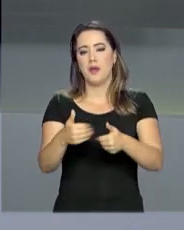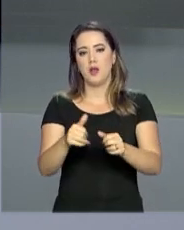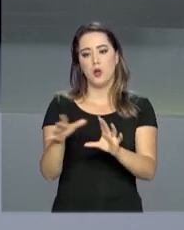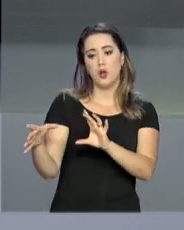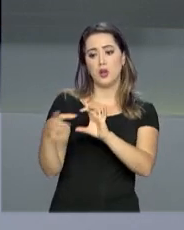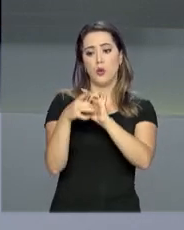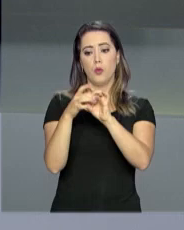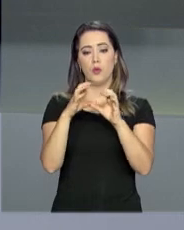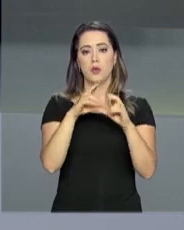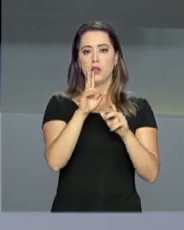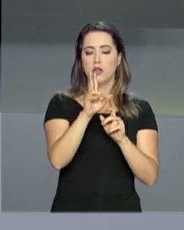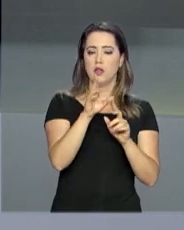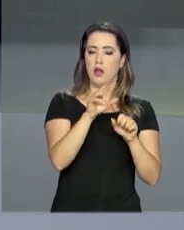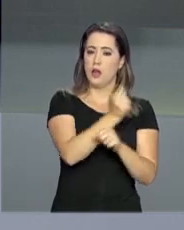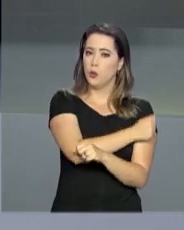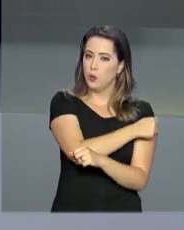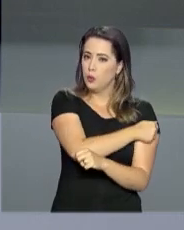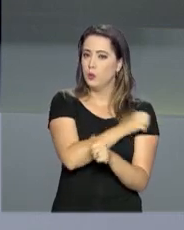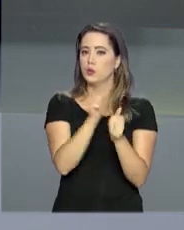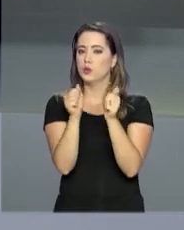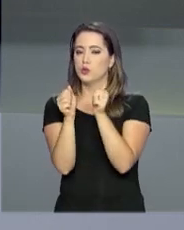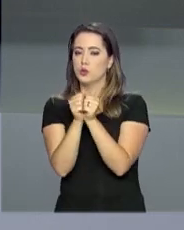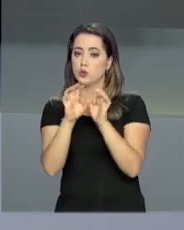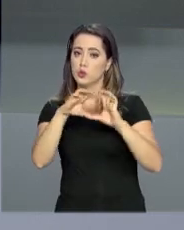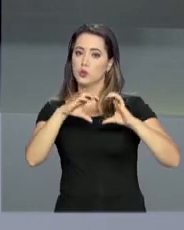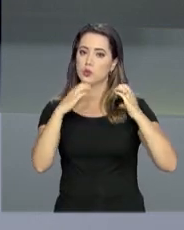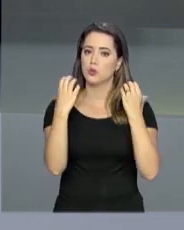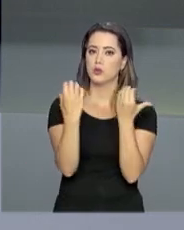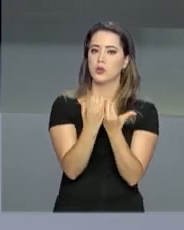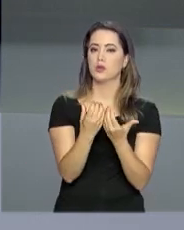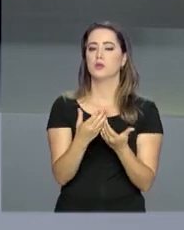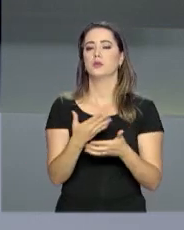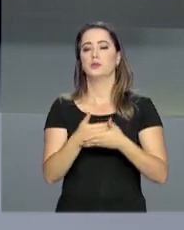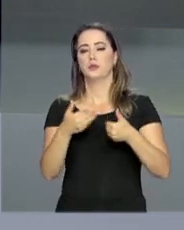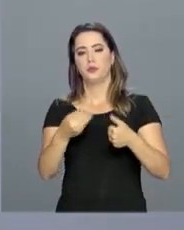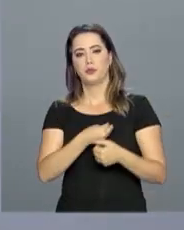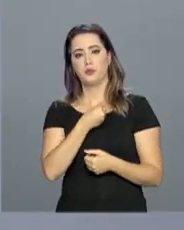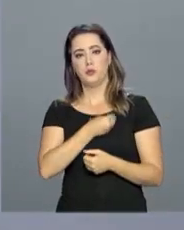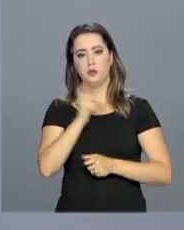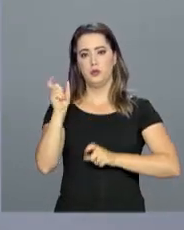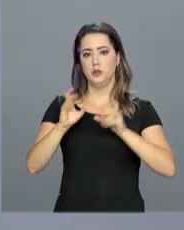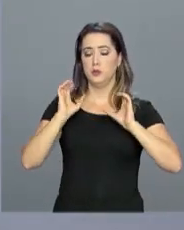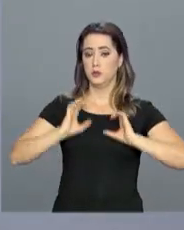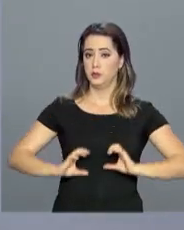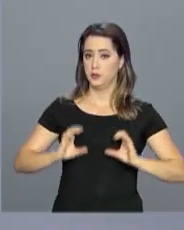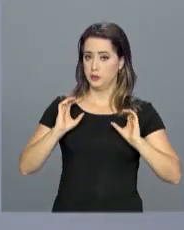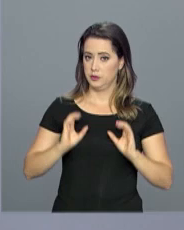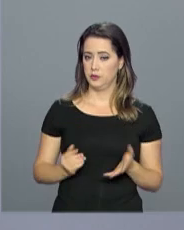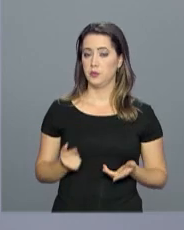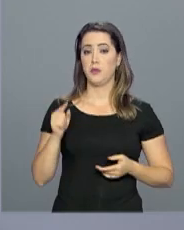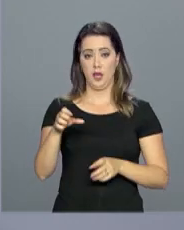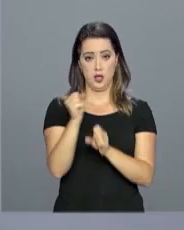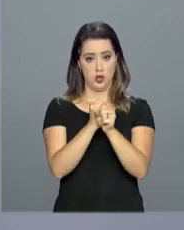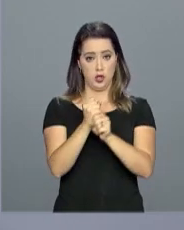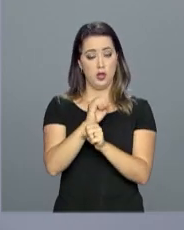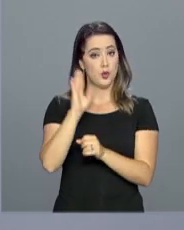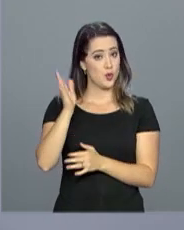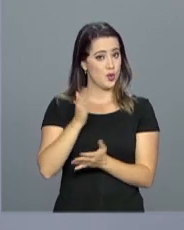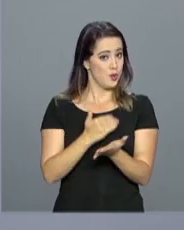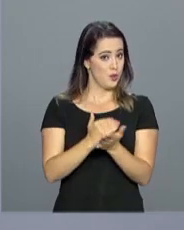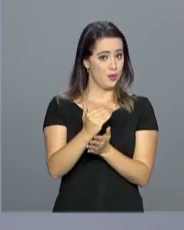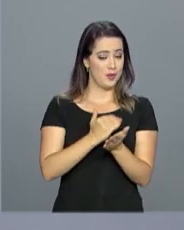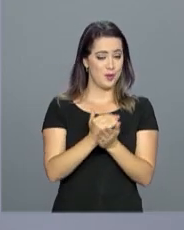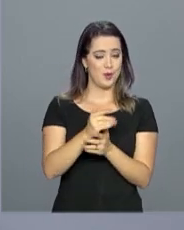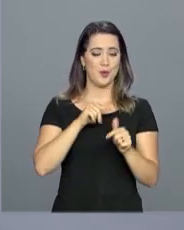comunidades no desenvolvimento de ações que promovam o bem estar dos cidadãos este ano já está em campo a operação pantanal